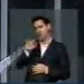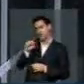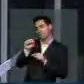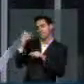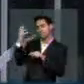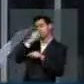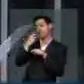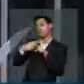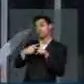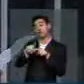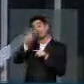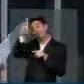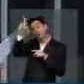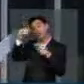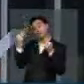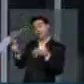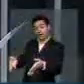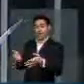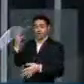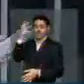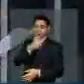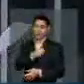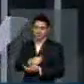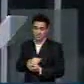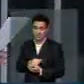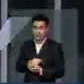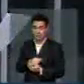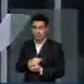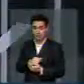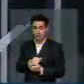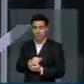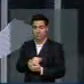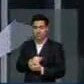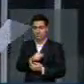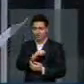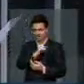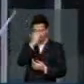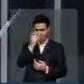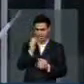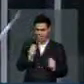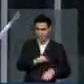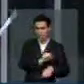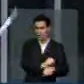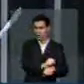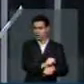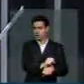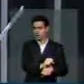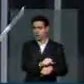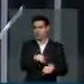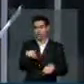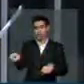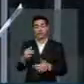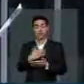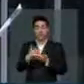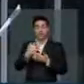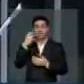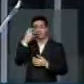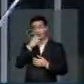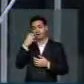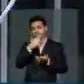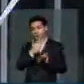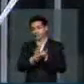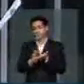porque Deus lhe deu quem consegue ficar parado quando alguém começa a cantar o